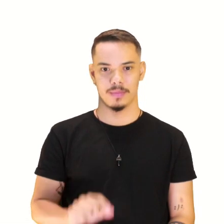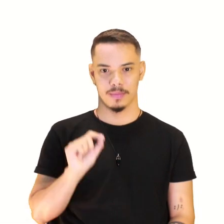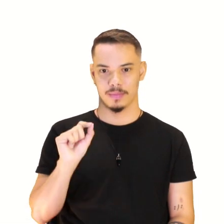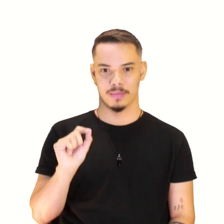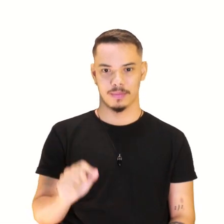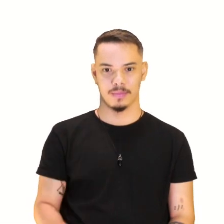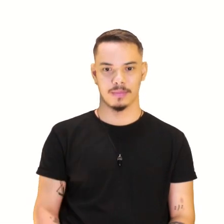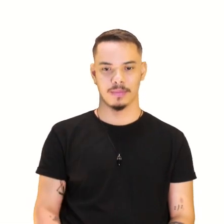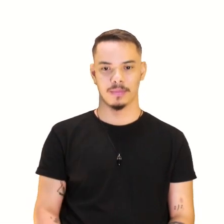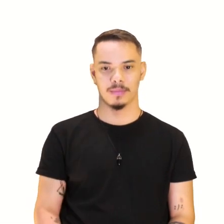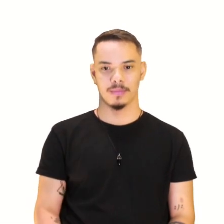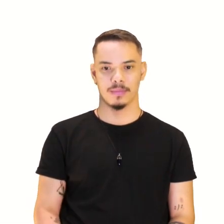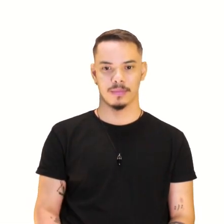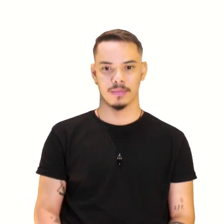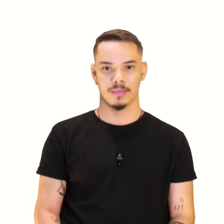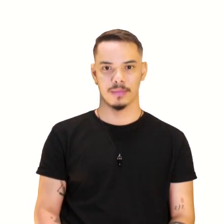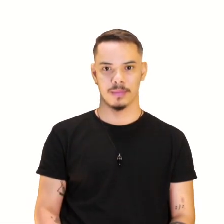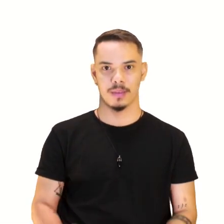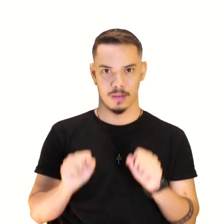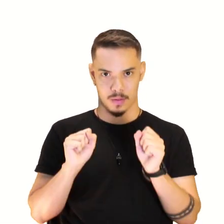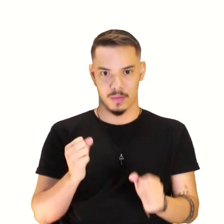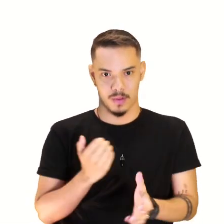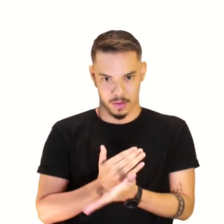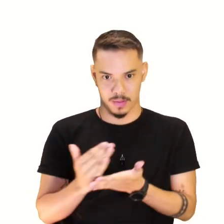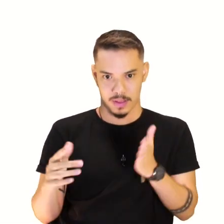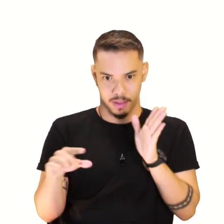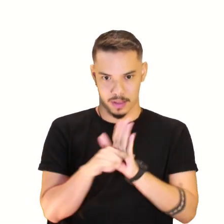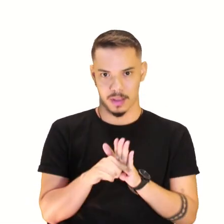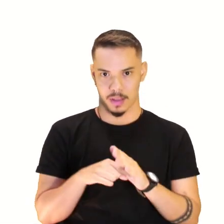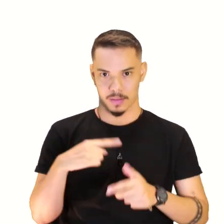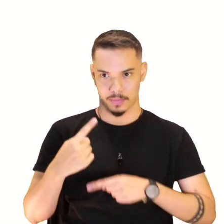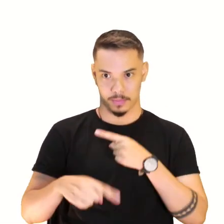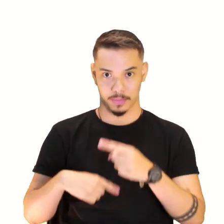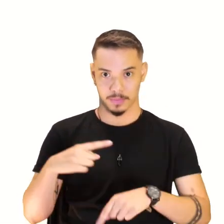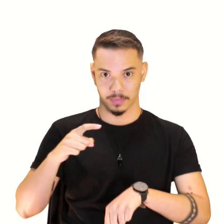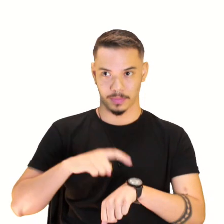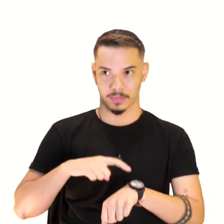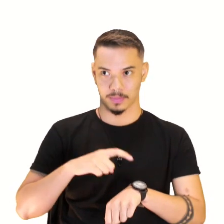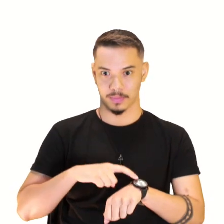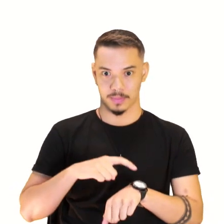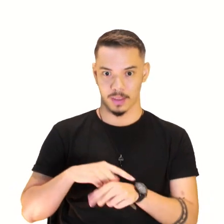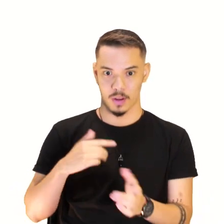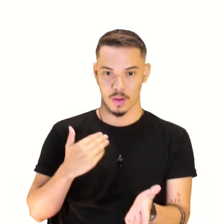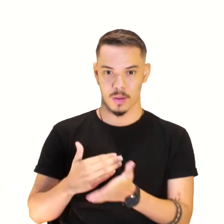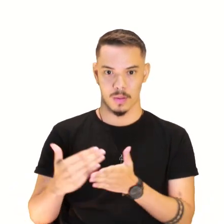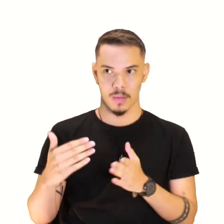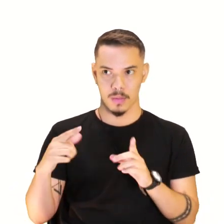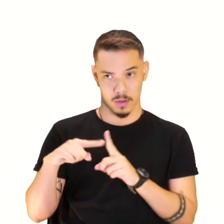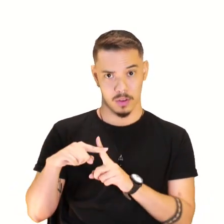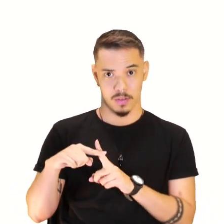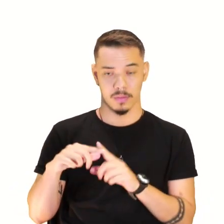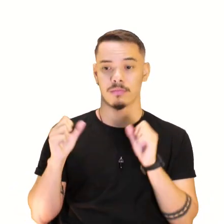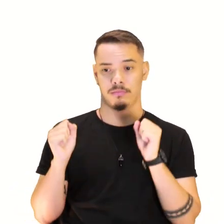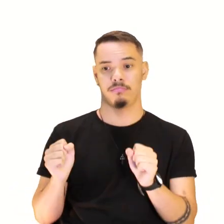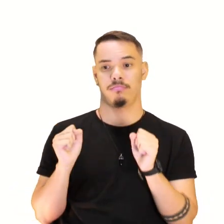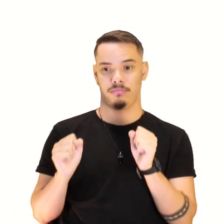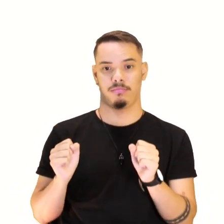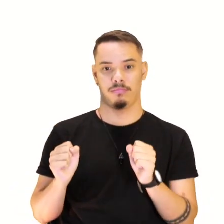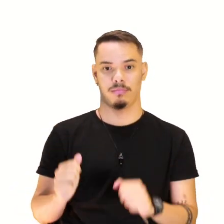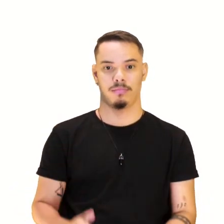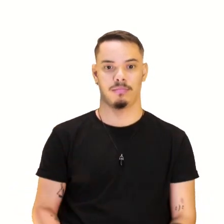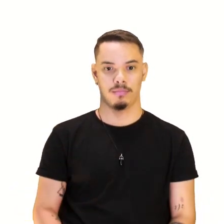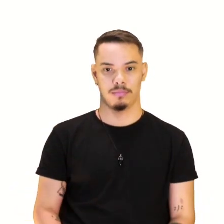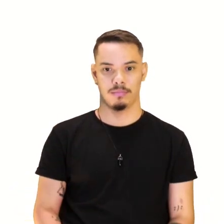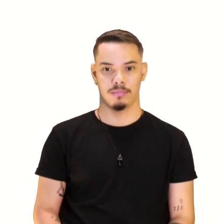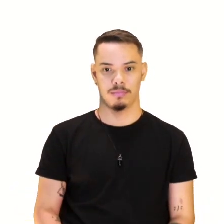2. Ah, tá. Então ela pode começar negativa e daí por um determinado momento começar a ser positiva? Pode. Pode? 2 mais